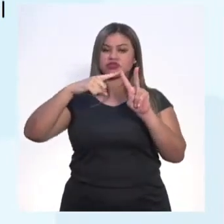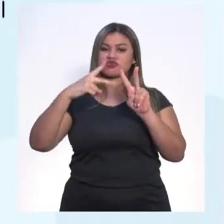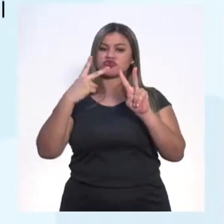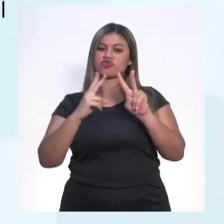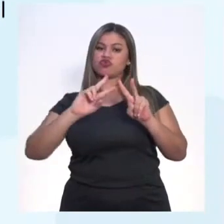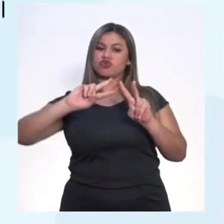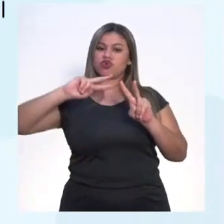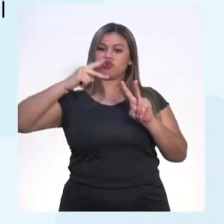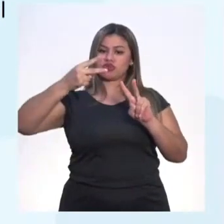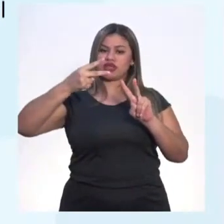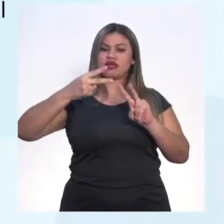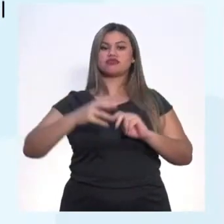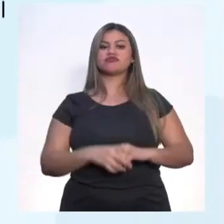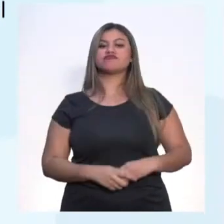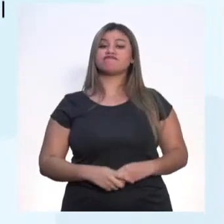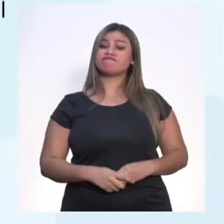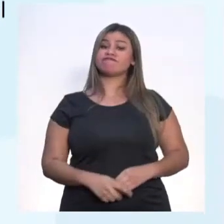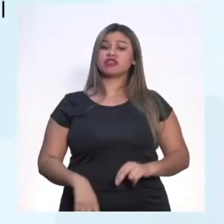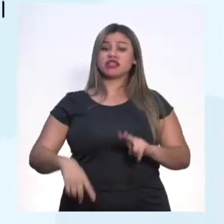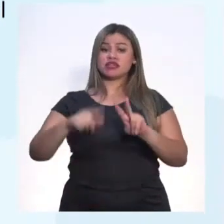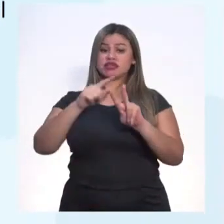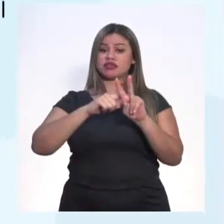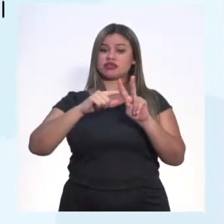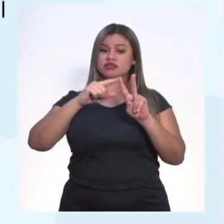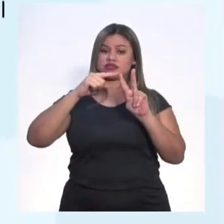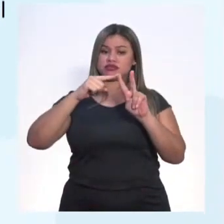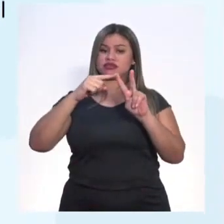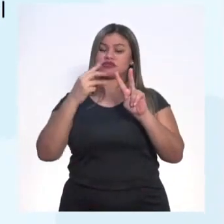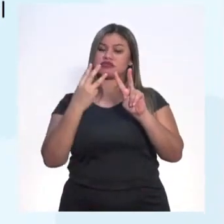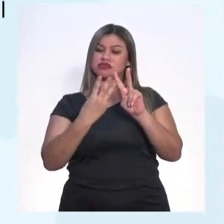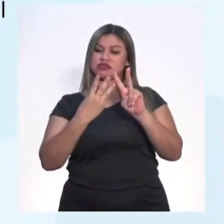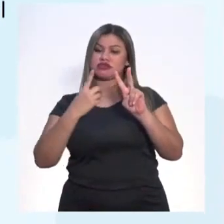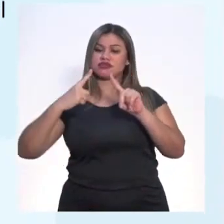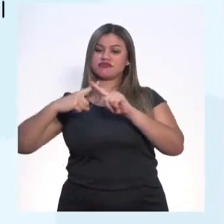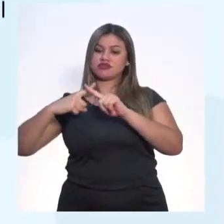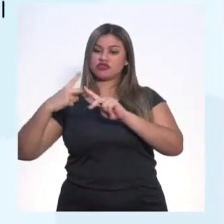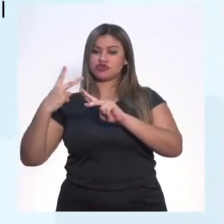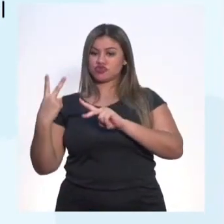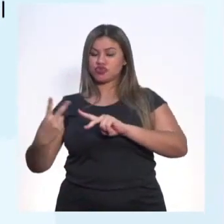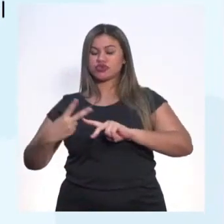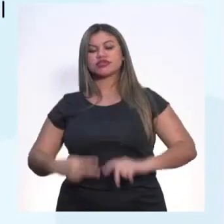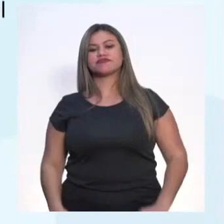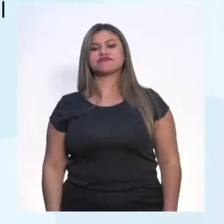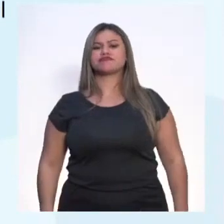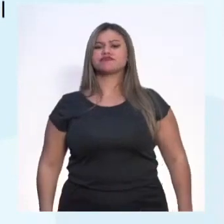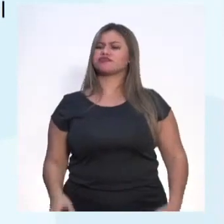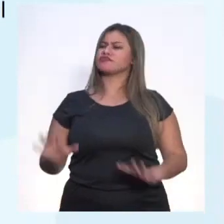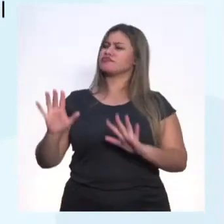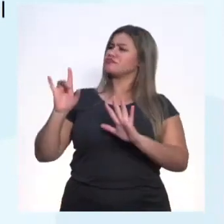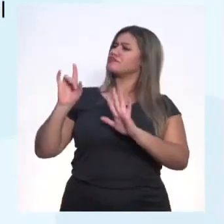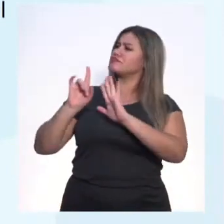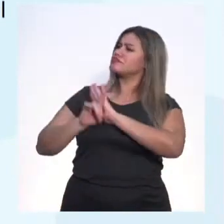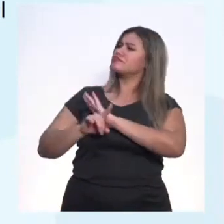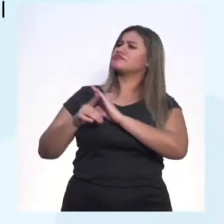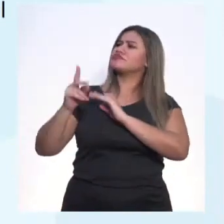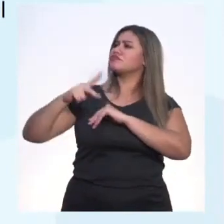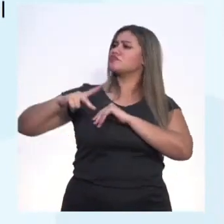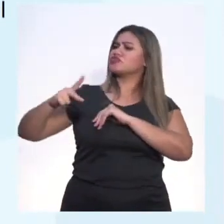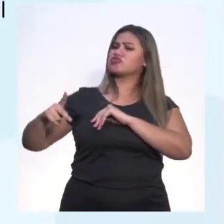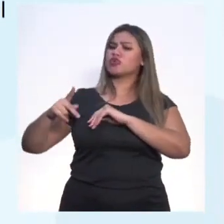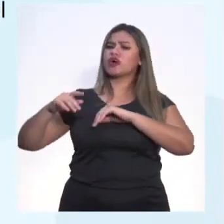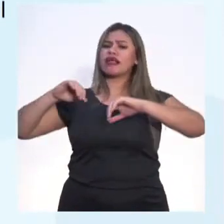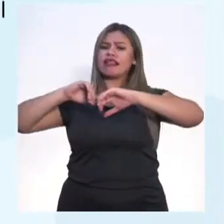de 2 ao quadrado e a raiz quadrada de 3 vezes 2. Aí você pode perguntar, professora, por que você